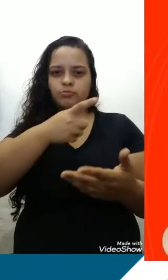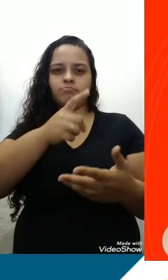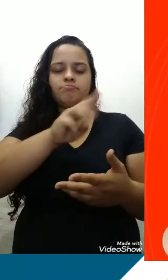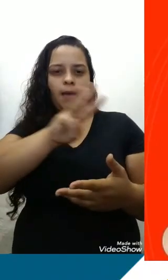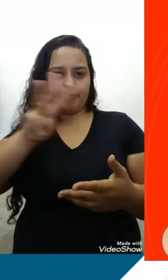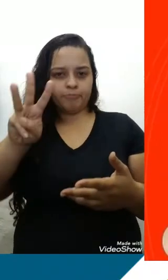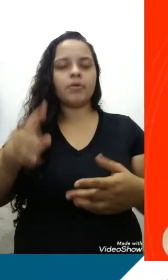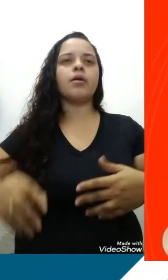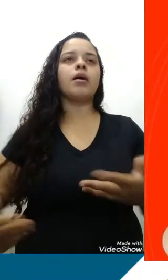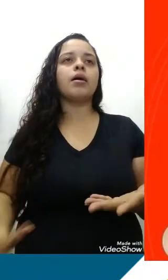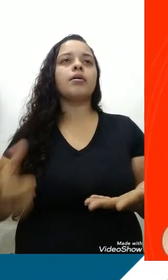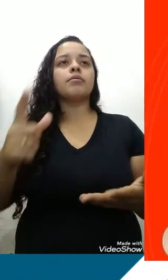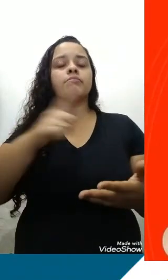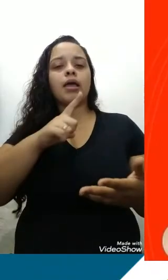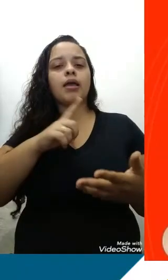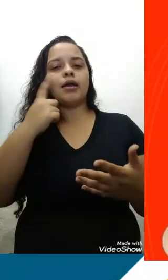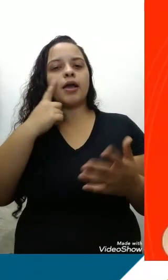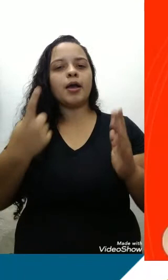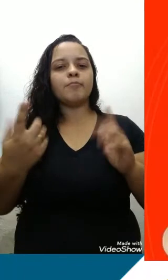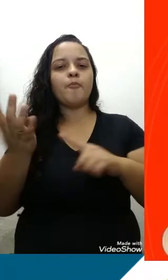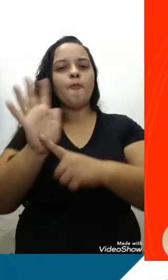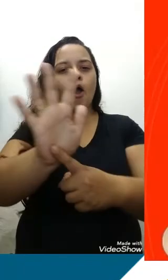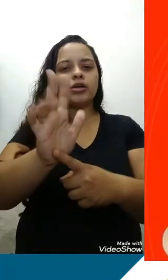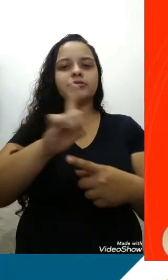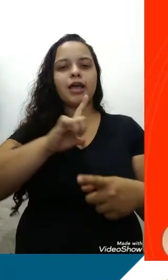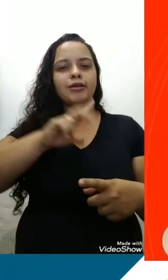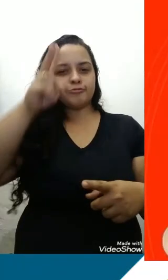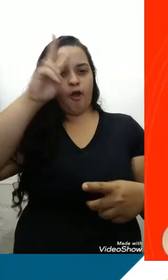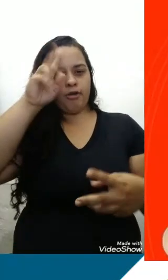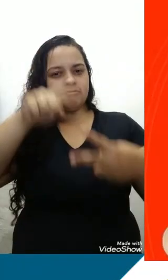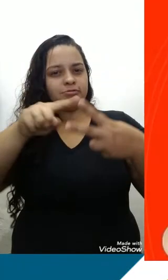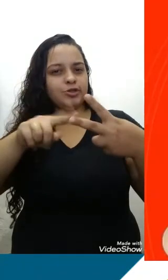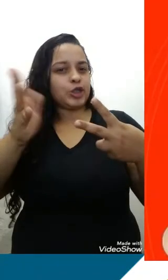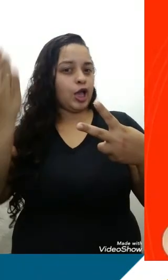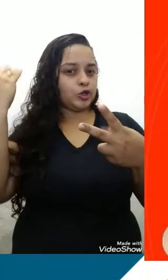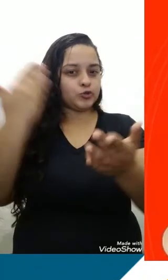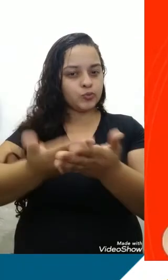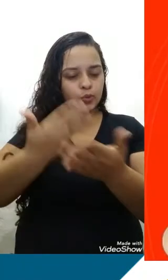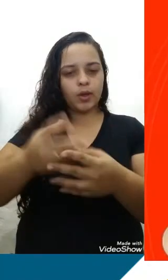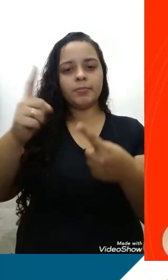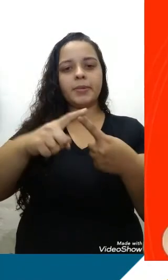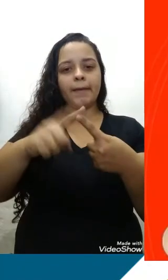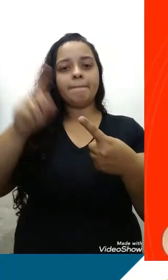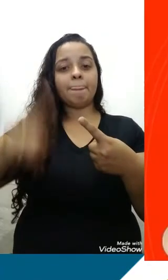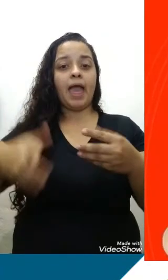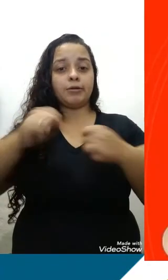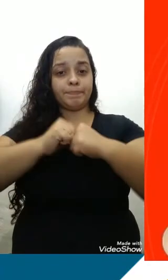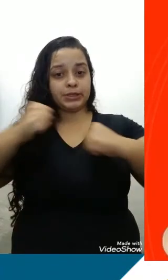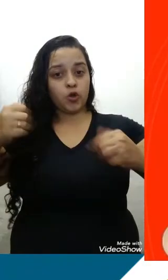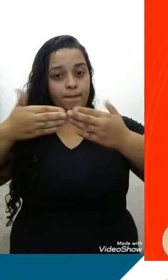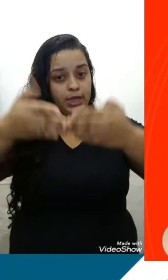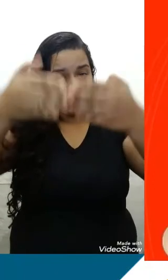numa abordagem, dois pontos importantes que você estudou. A primeira é a expansão marítima e a segunda é justamente